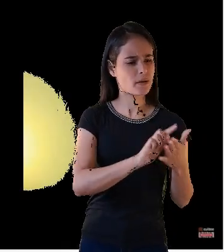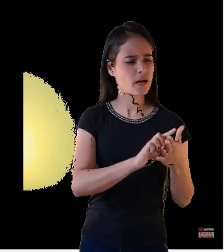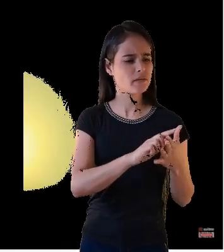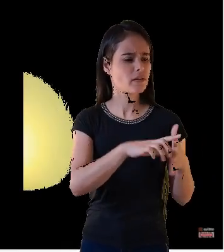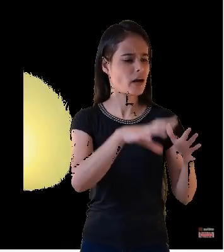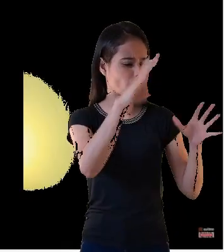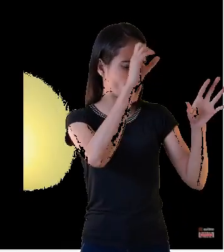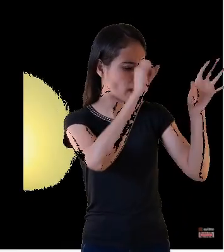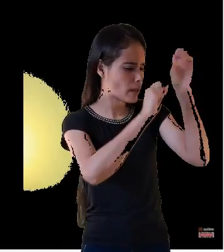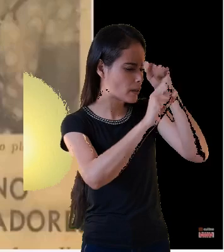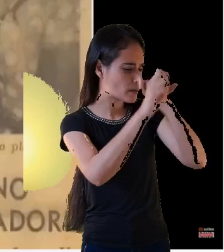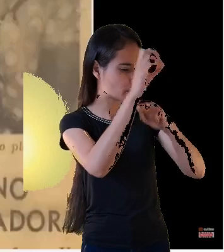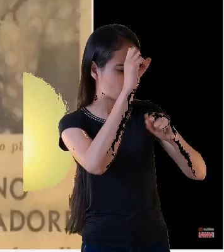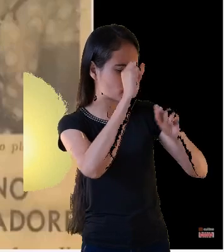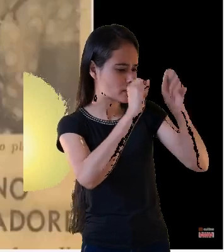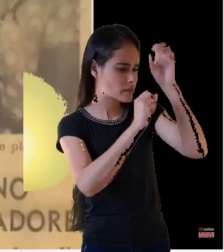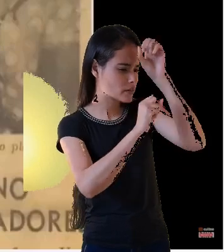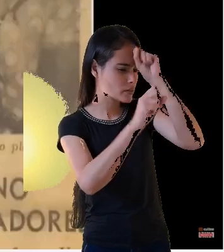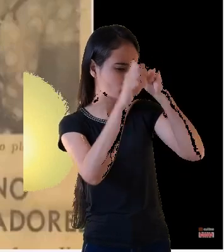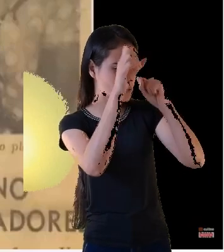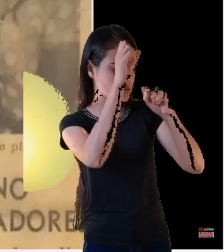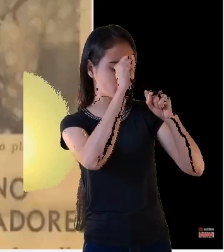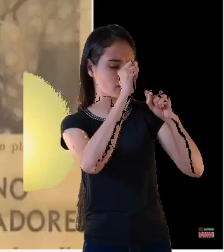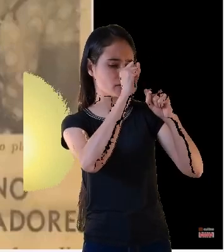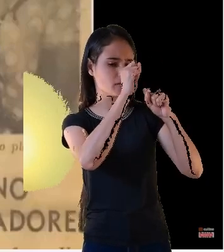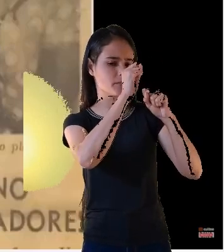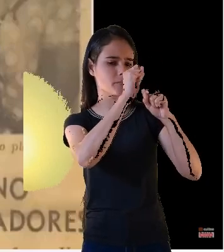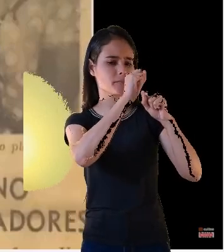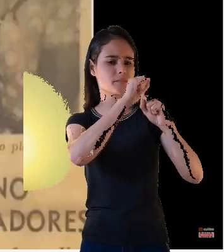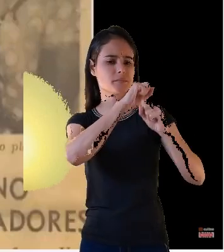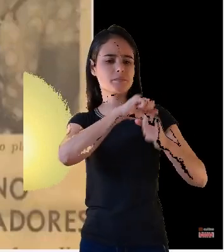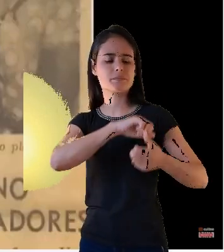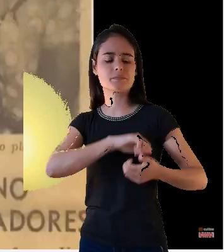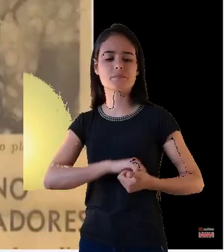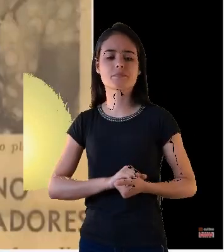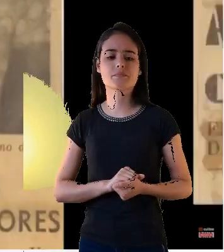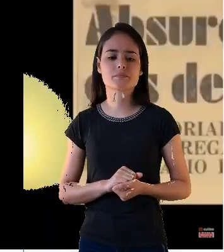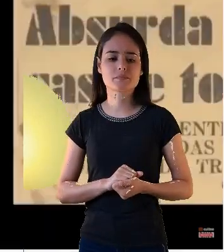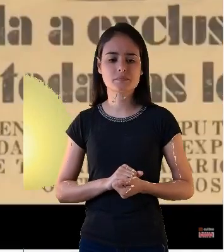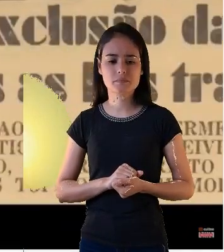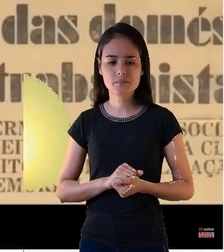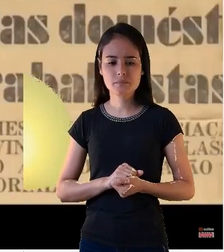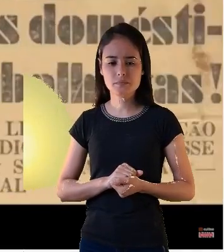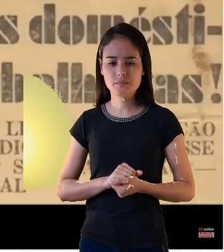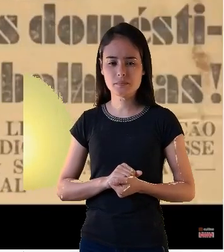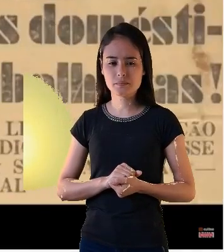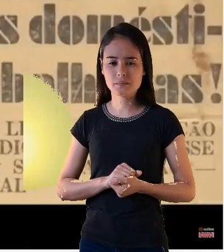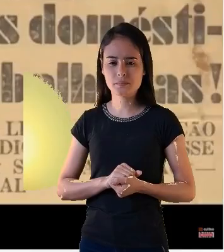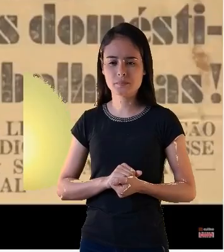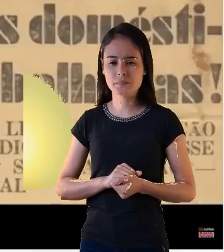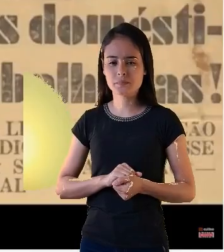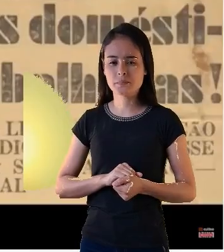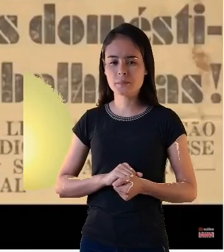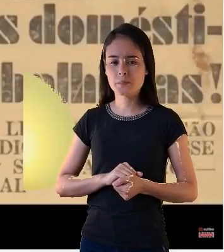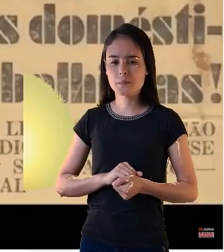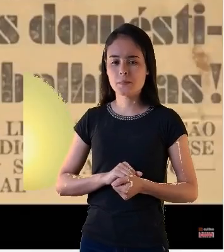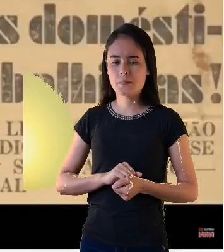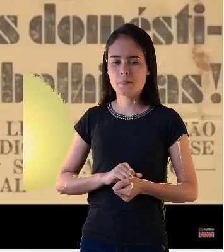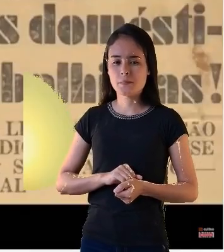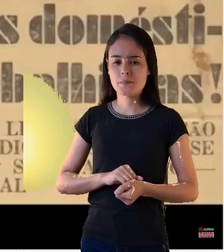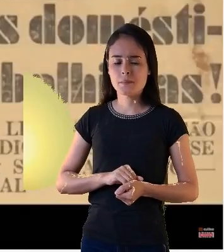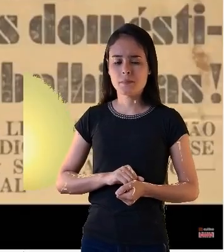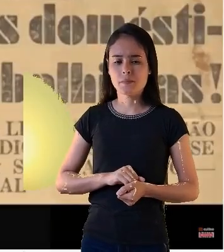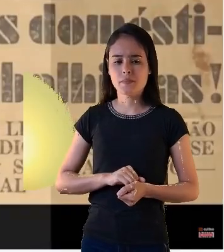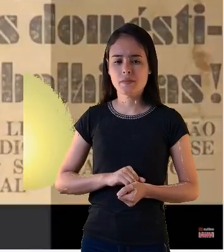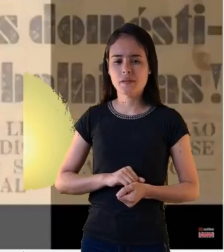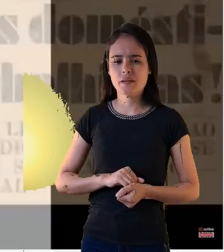de conscientização e tomada de posição política, de luta pelos direitos trabalhistas das empregadas domésticas e por políticas públicas de